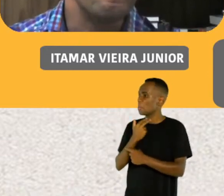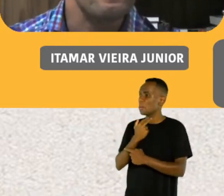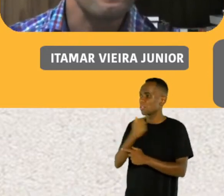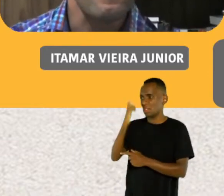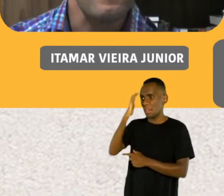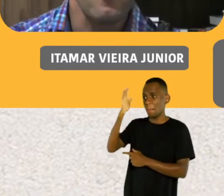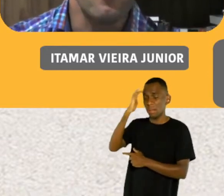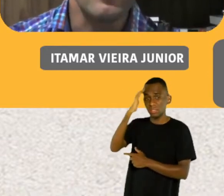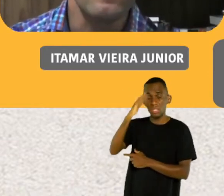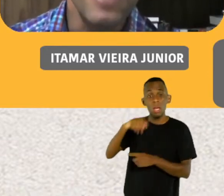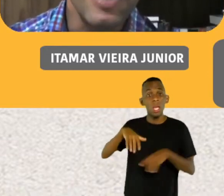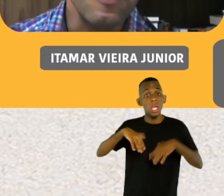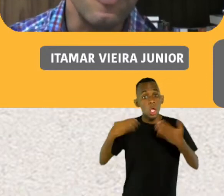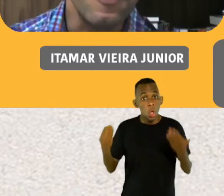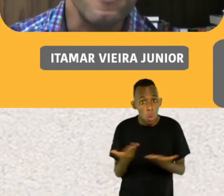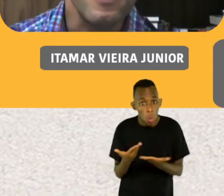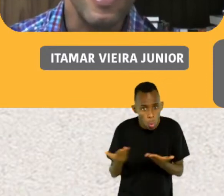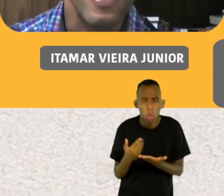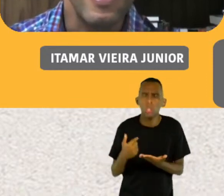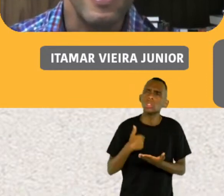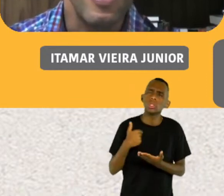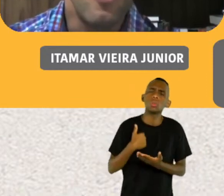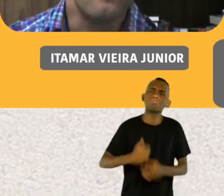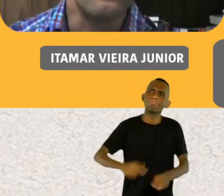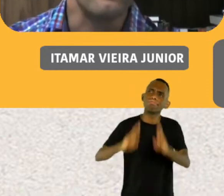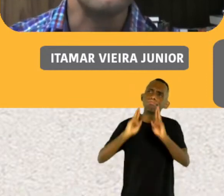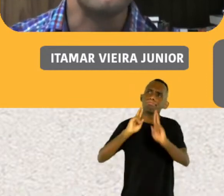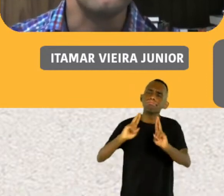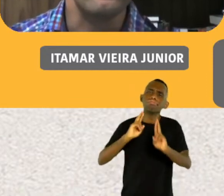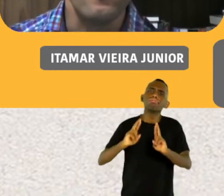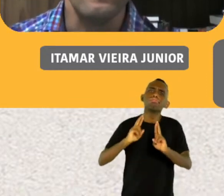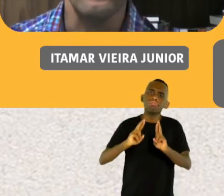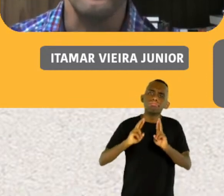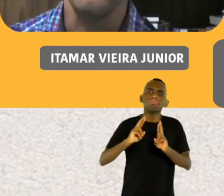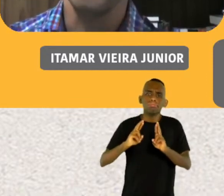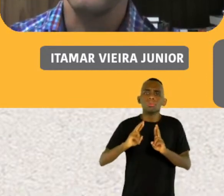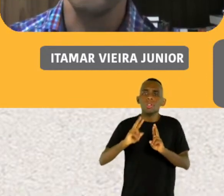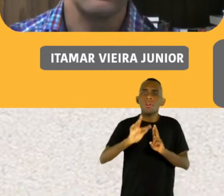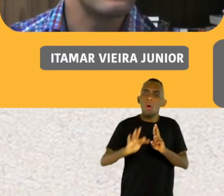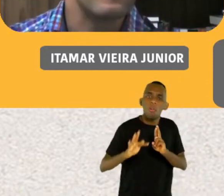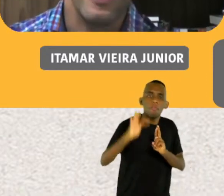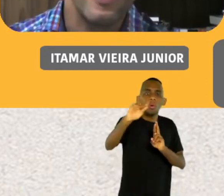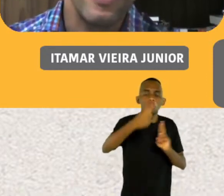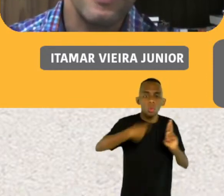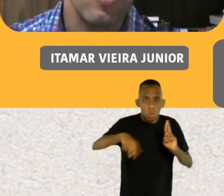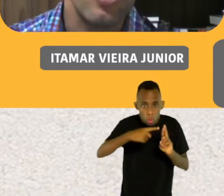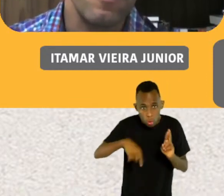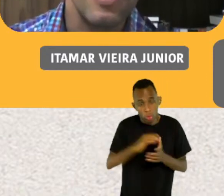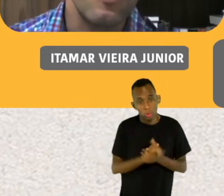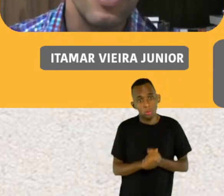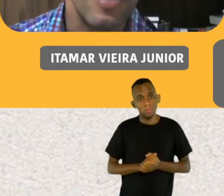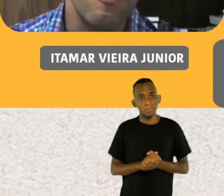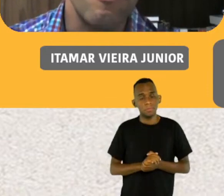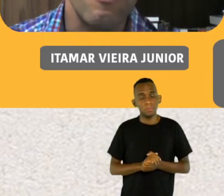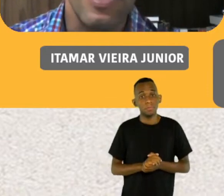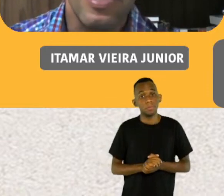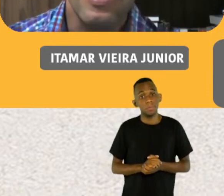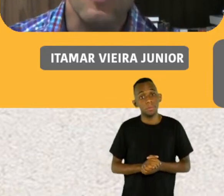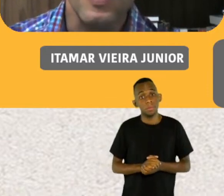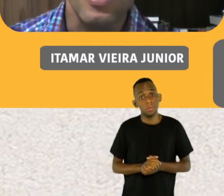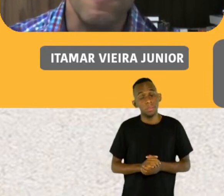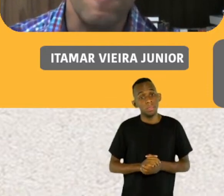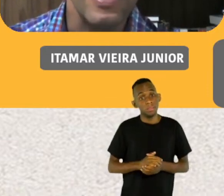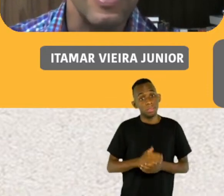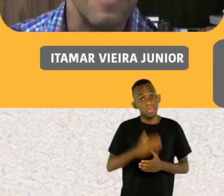certo otimismo o nosso futuro, embora esse otimismo